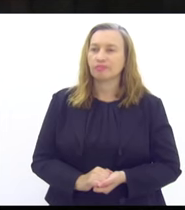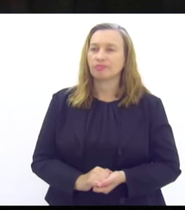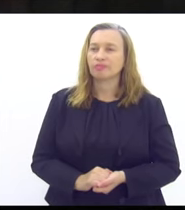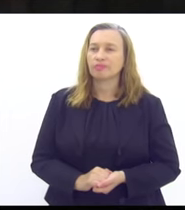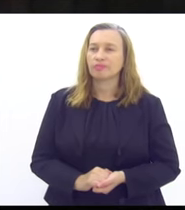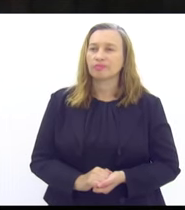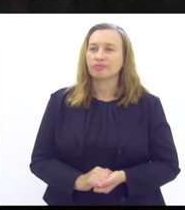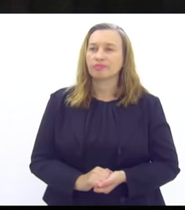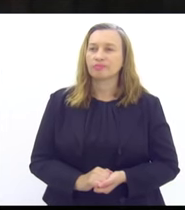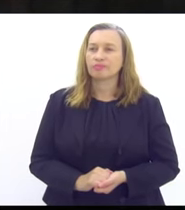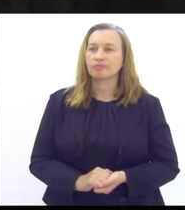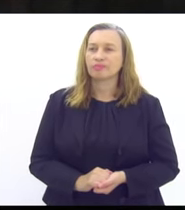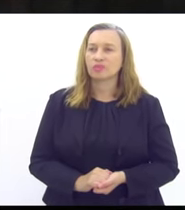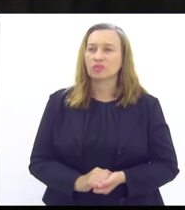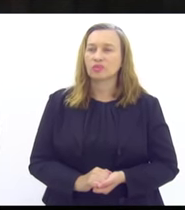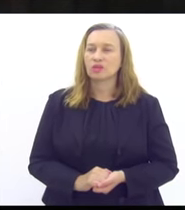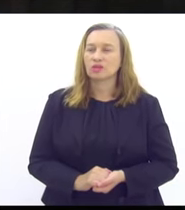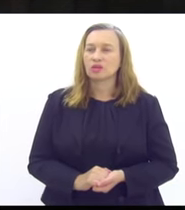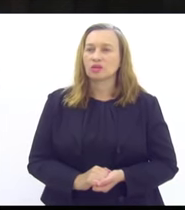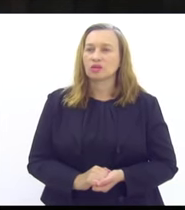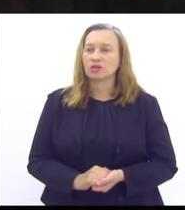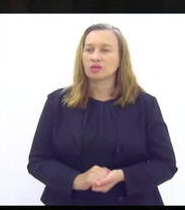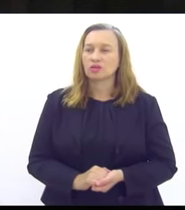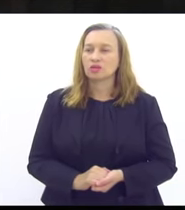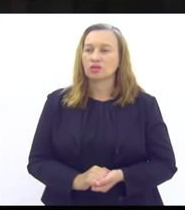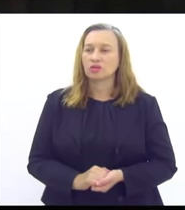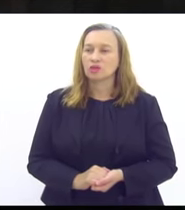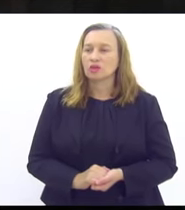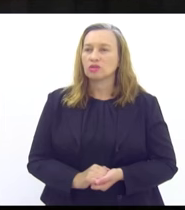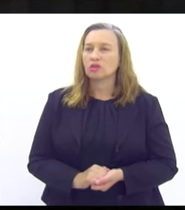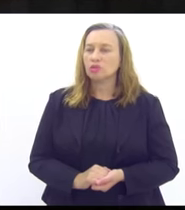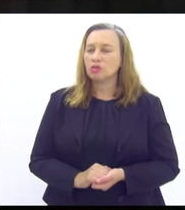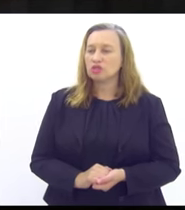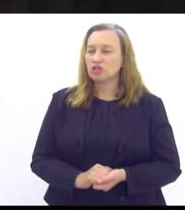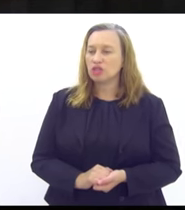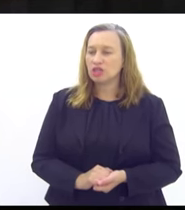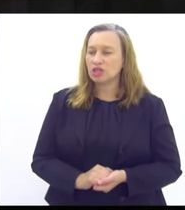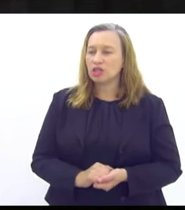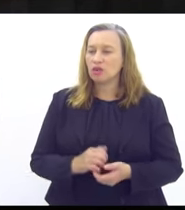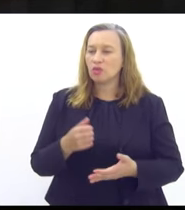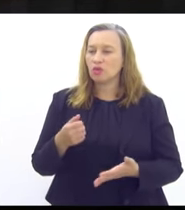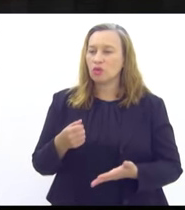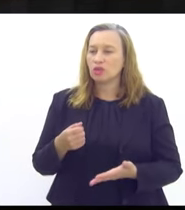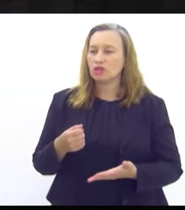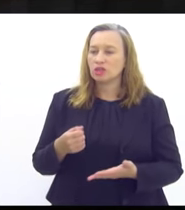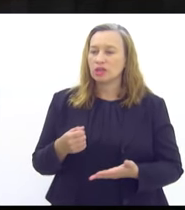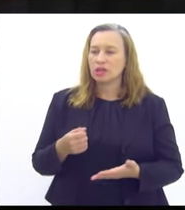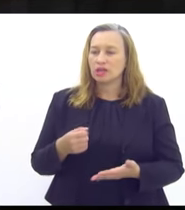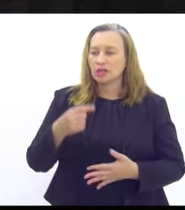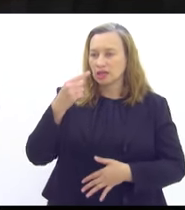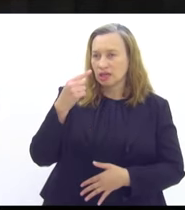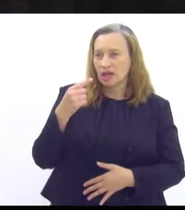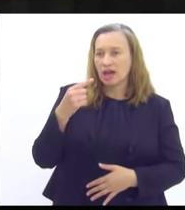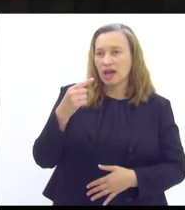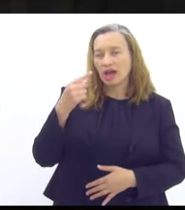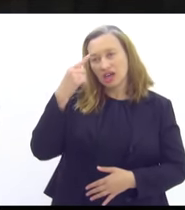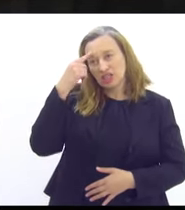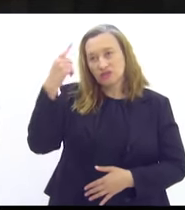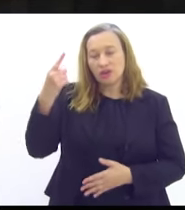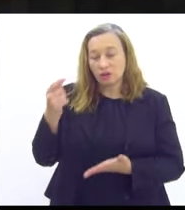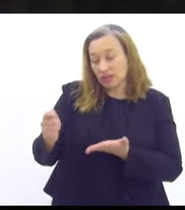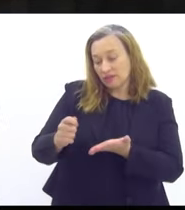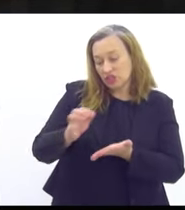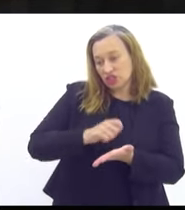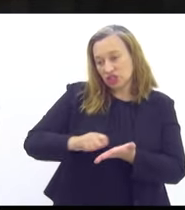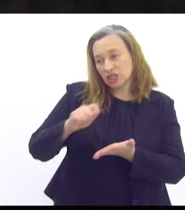não podia prever aquilo que não estava escrito na lei. A Procuradoria do Estado sustentou que